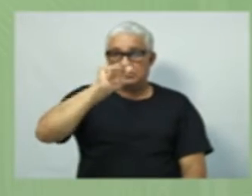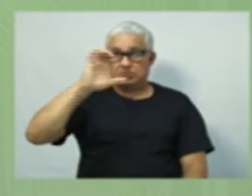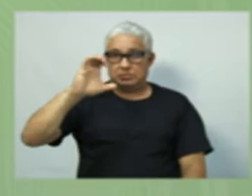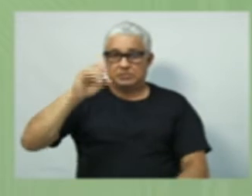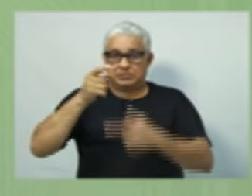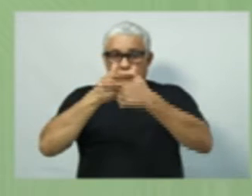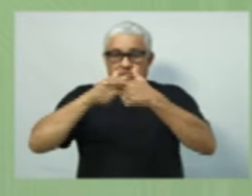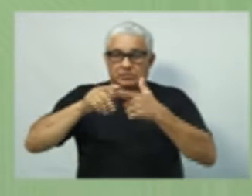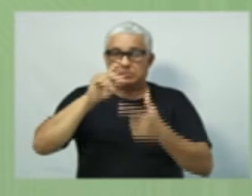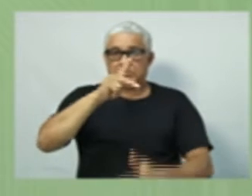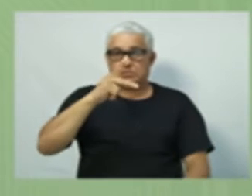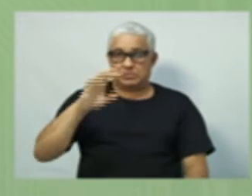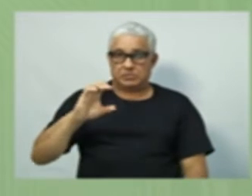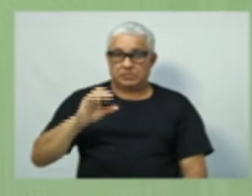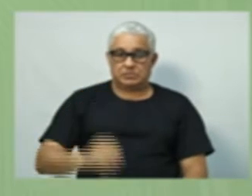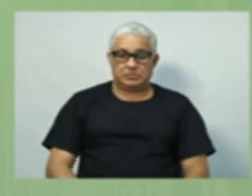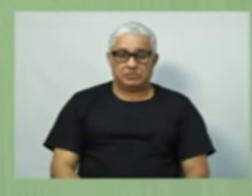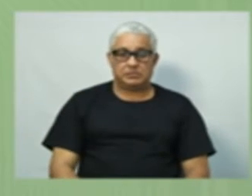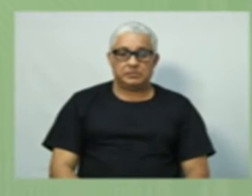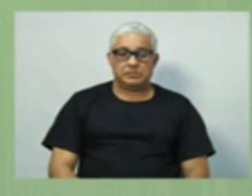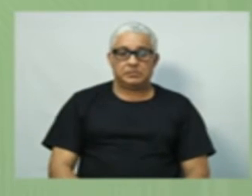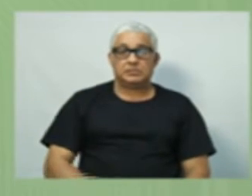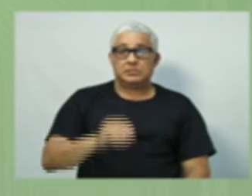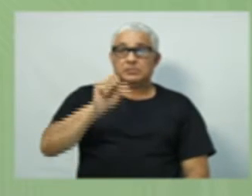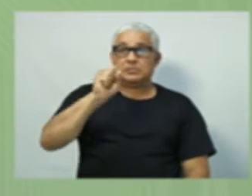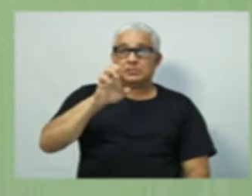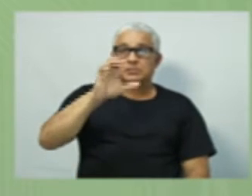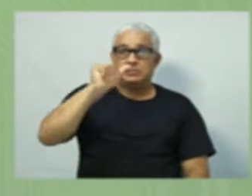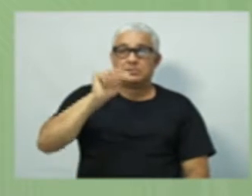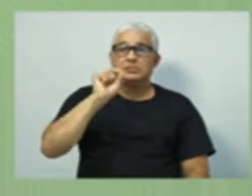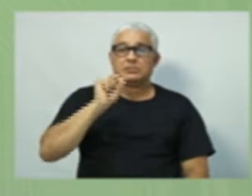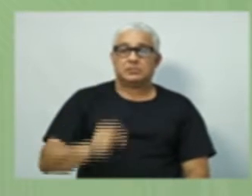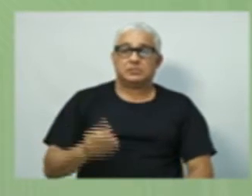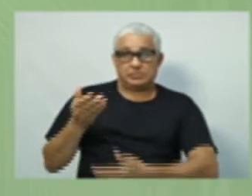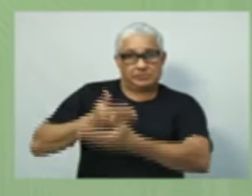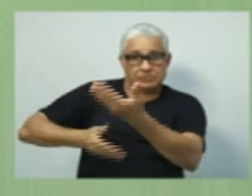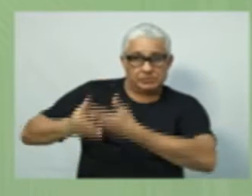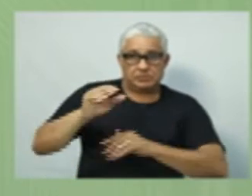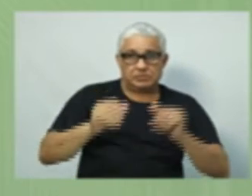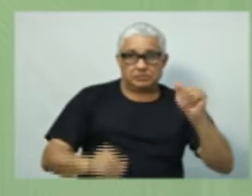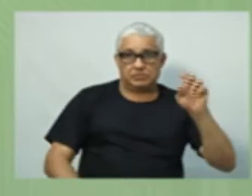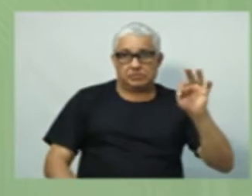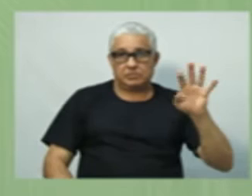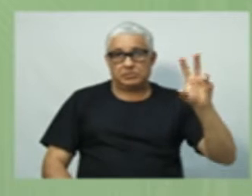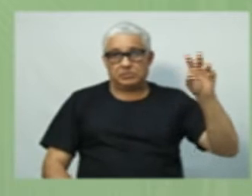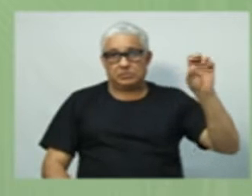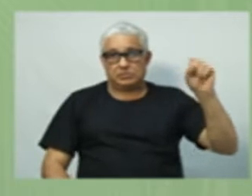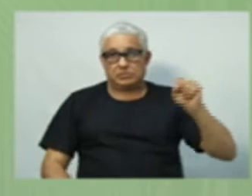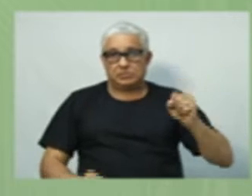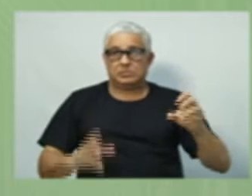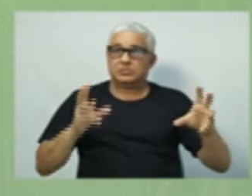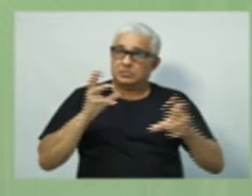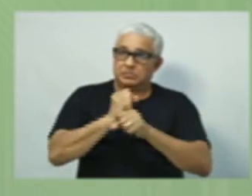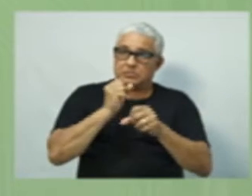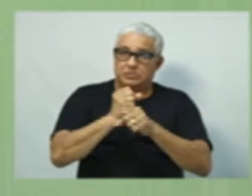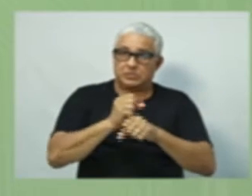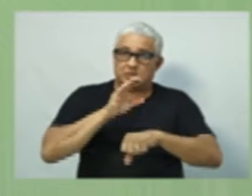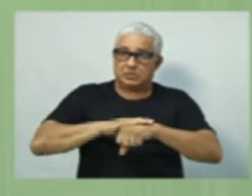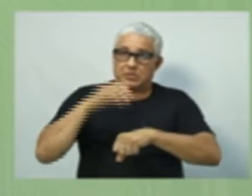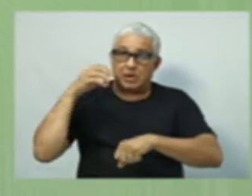agora a liquidez seca indica a relação entre os ativos com realização a curto